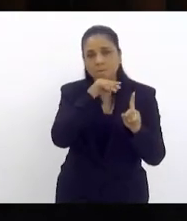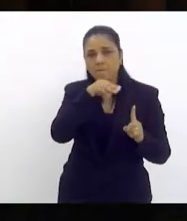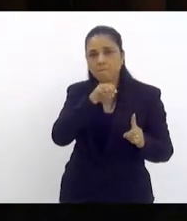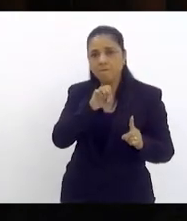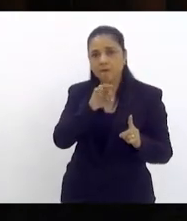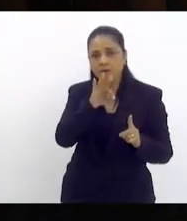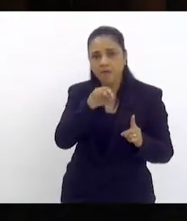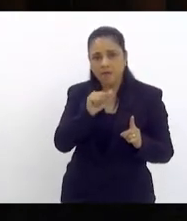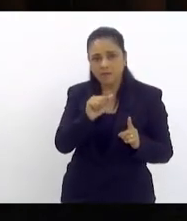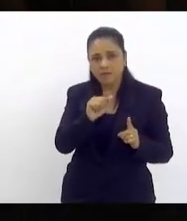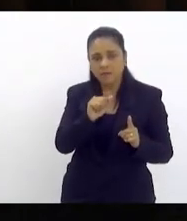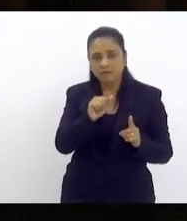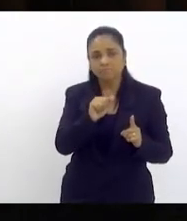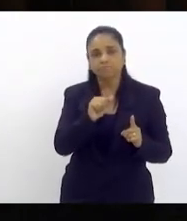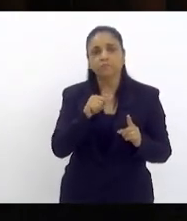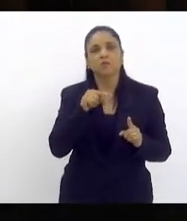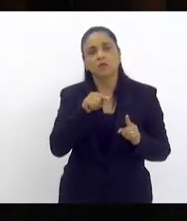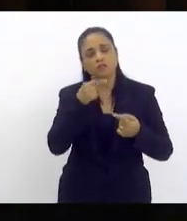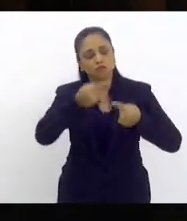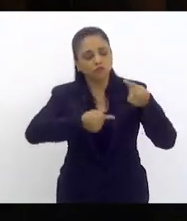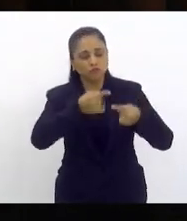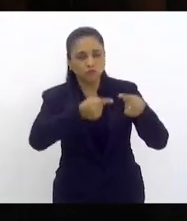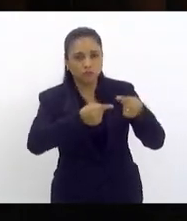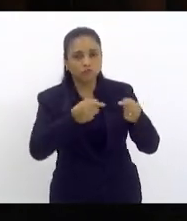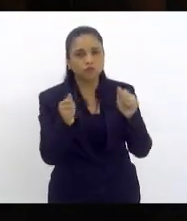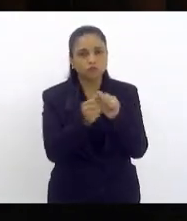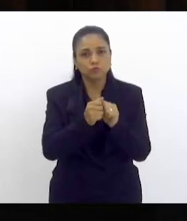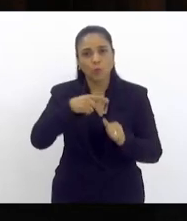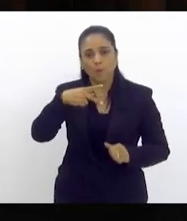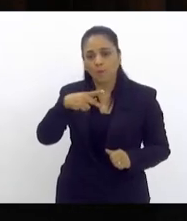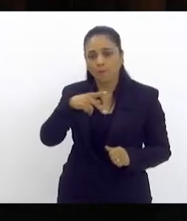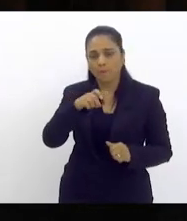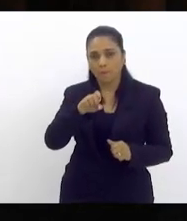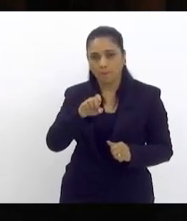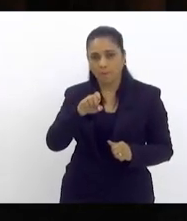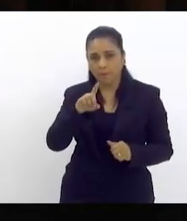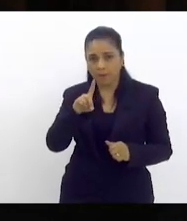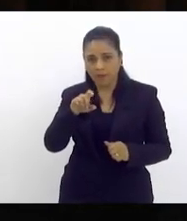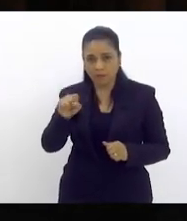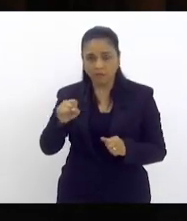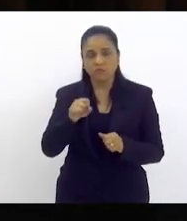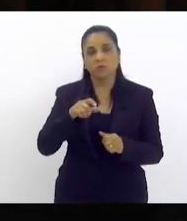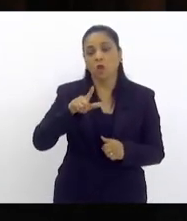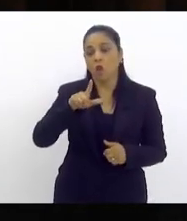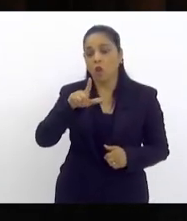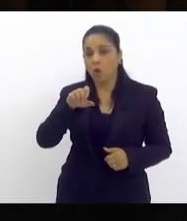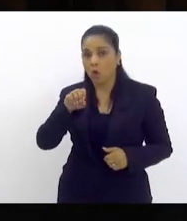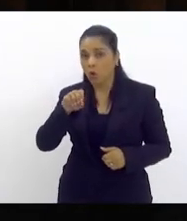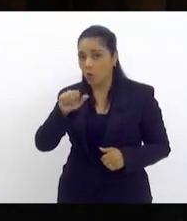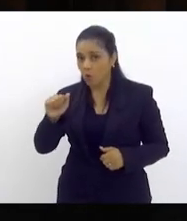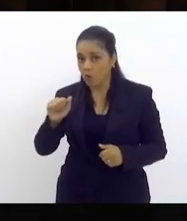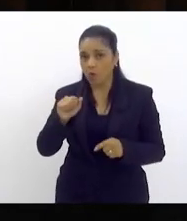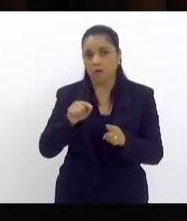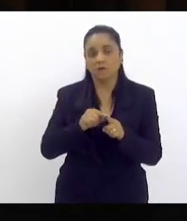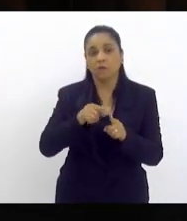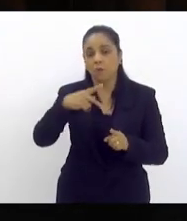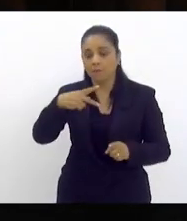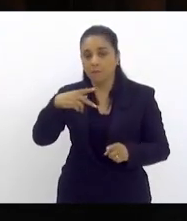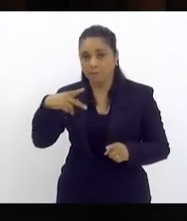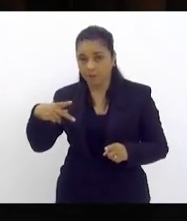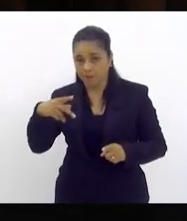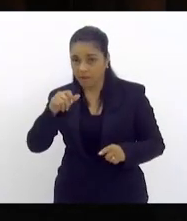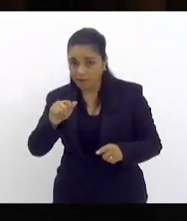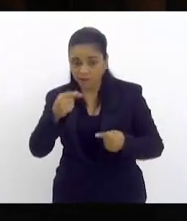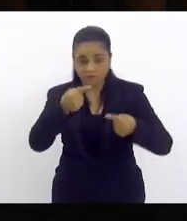à frente, junto com o PED, o PPA e a LOA. Mesmo assim, é super importante